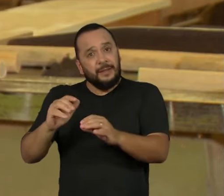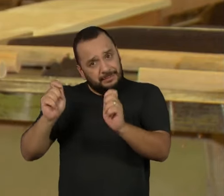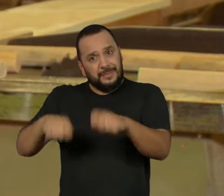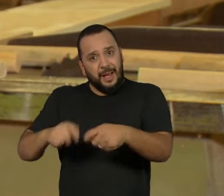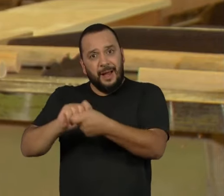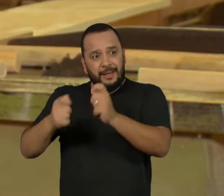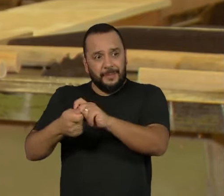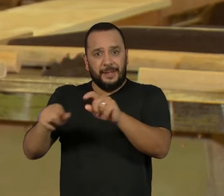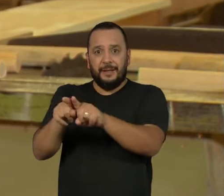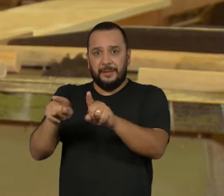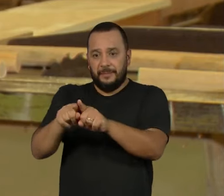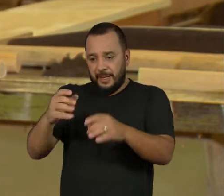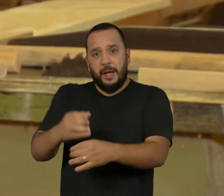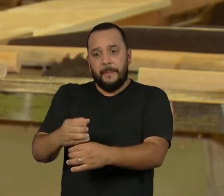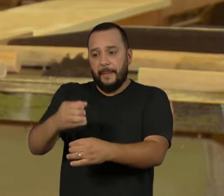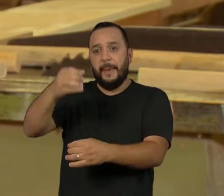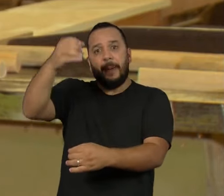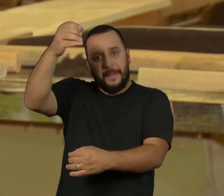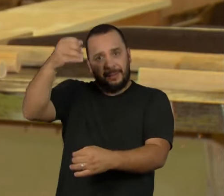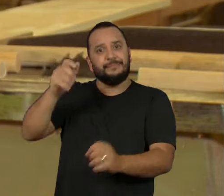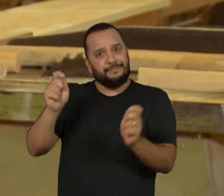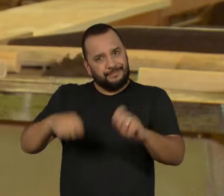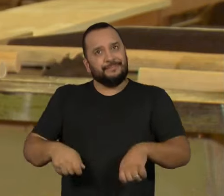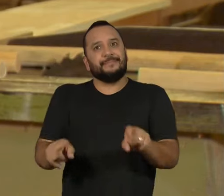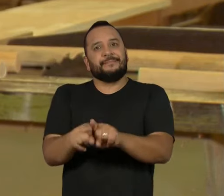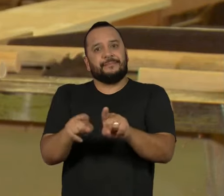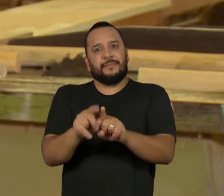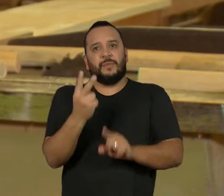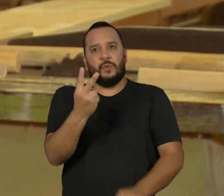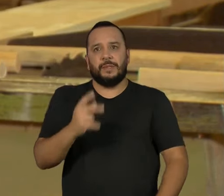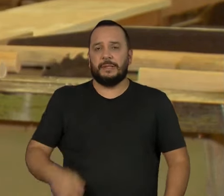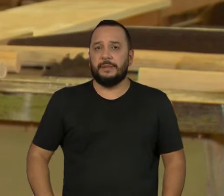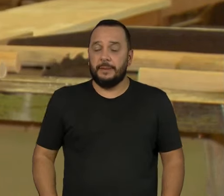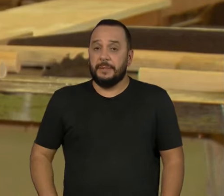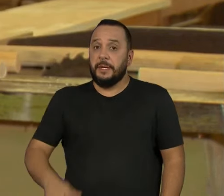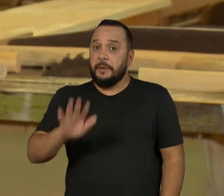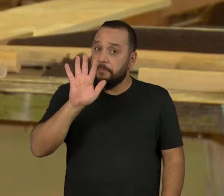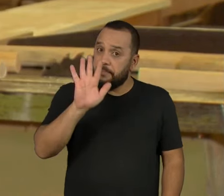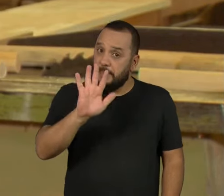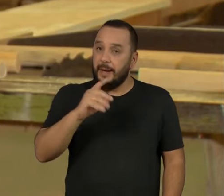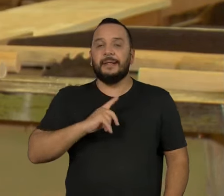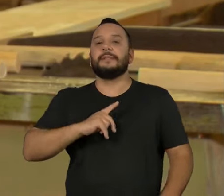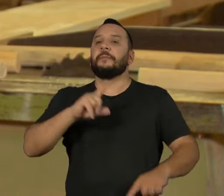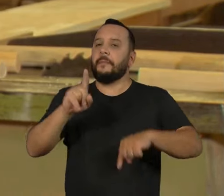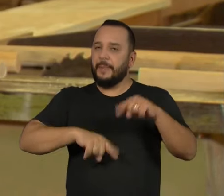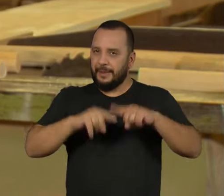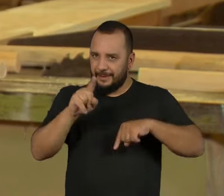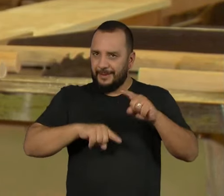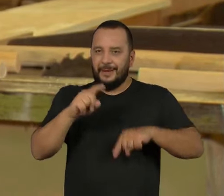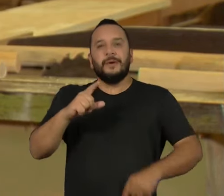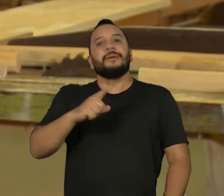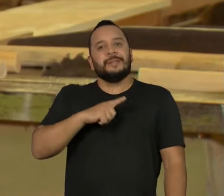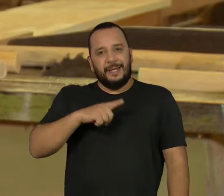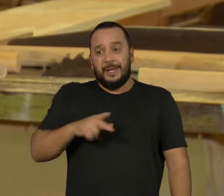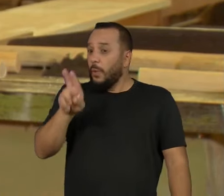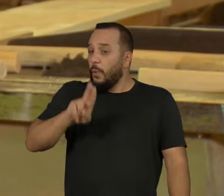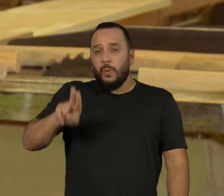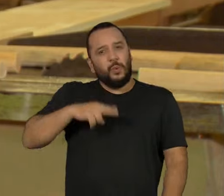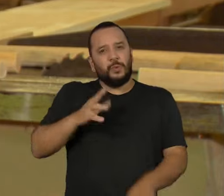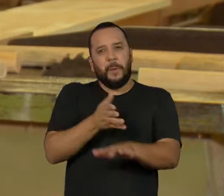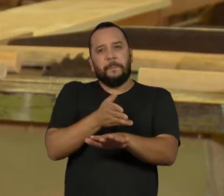de ser um recurso renovável, né? Só que a gente percebeu que esse material ele tem diversos usos além do